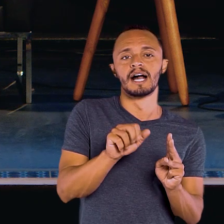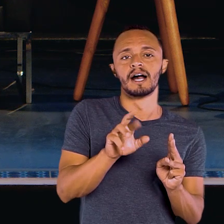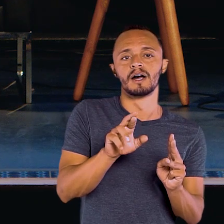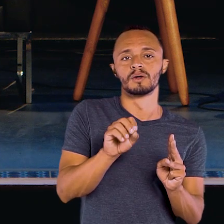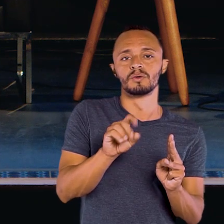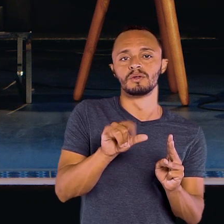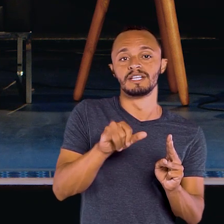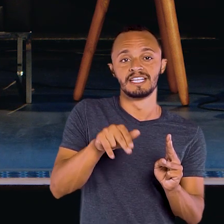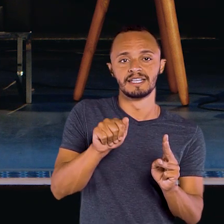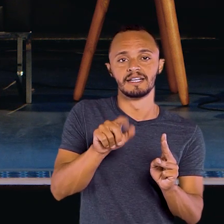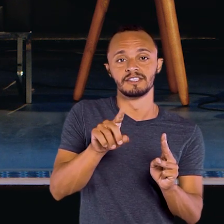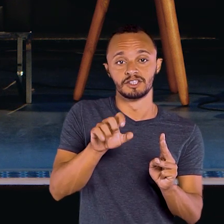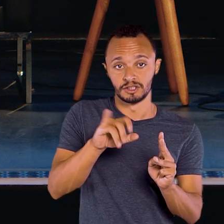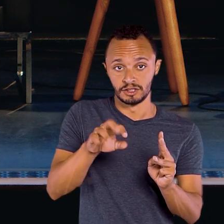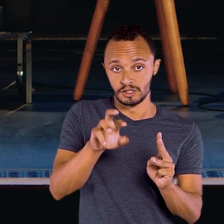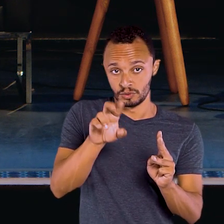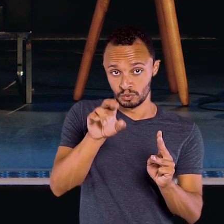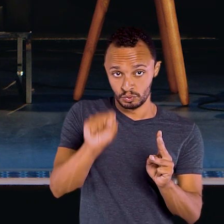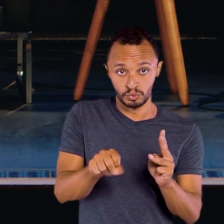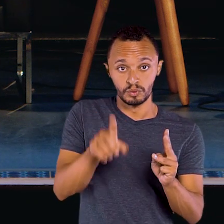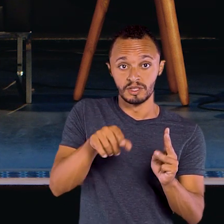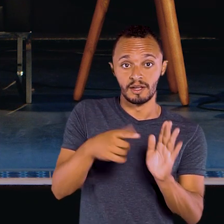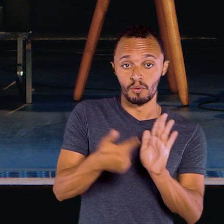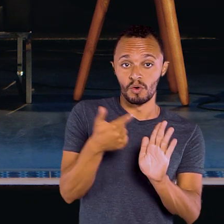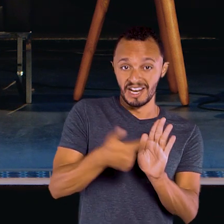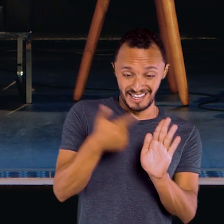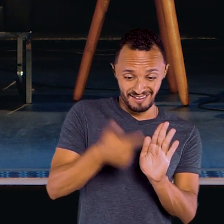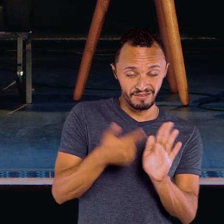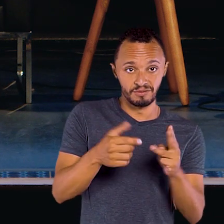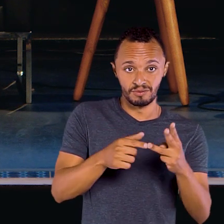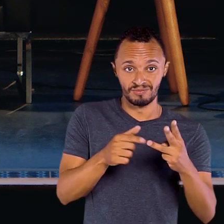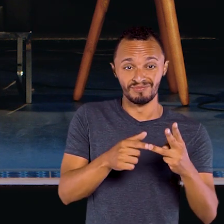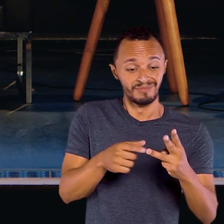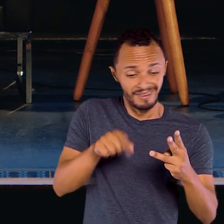muito cruel, mas verdadeiro da nossa sociedade.